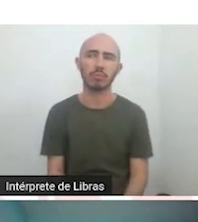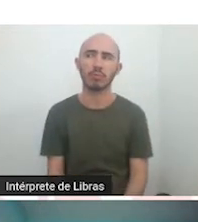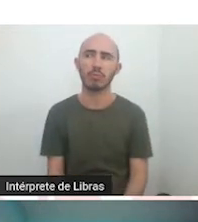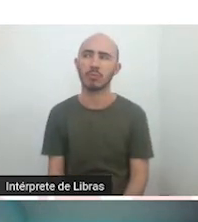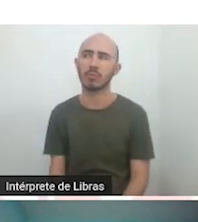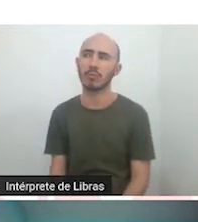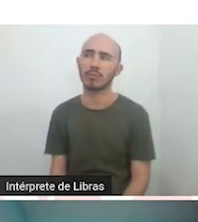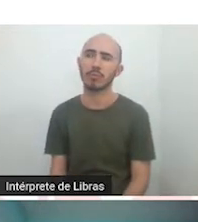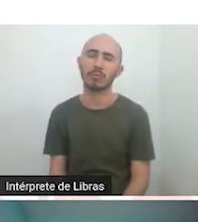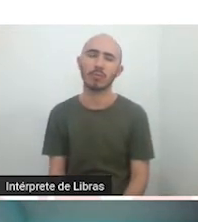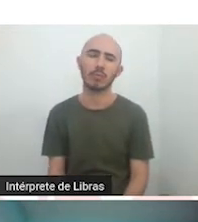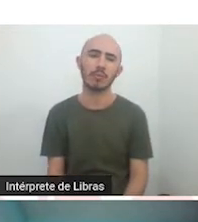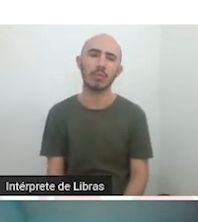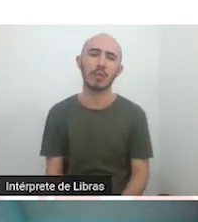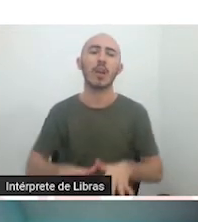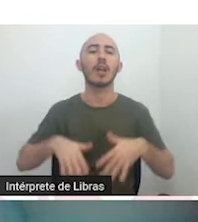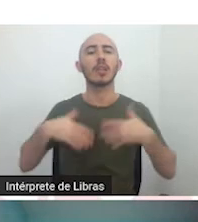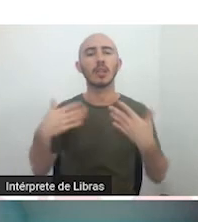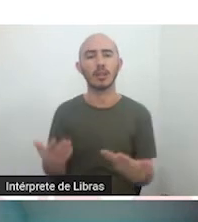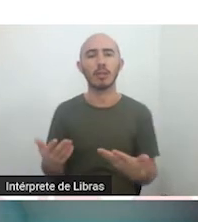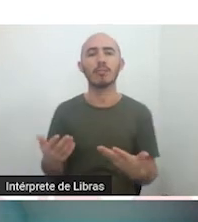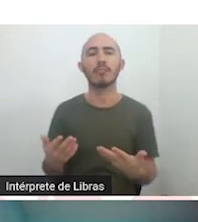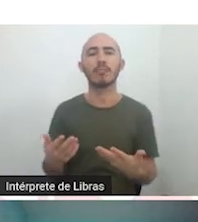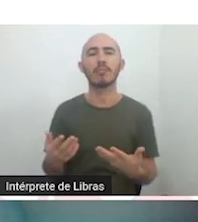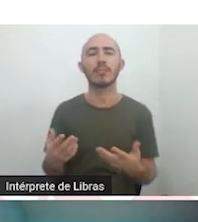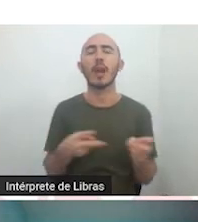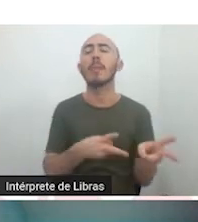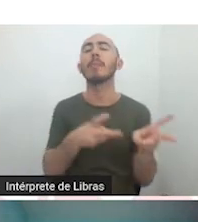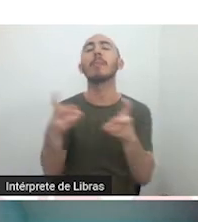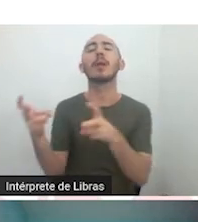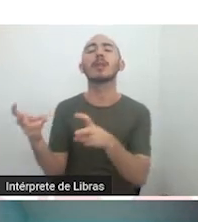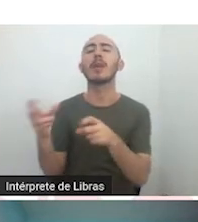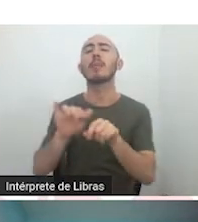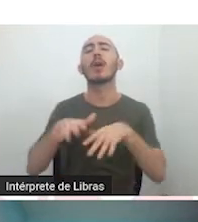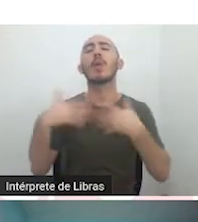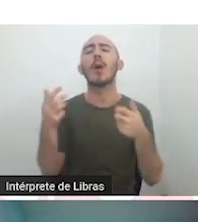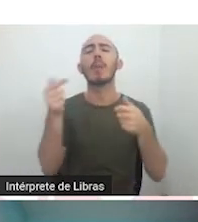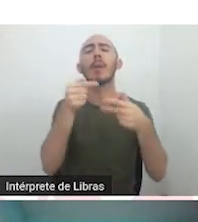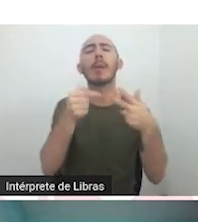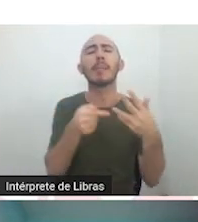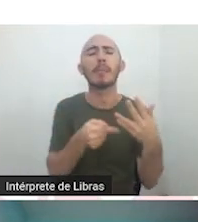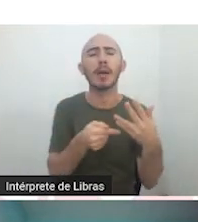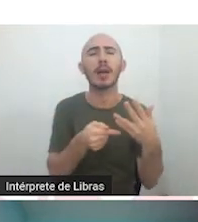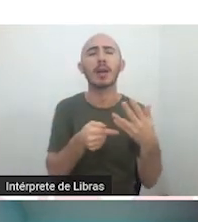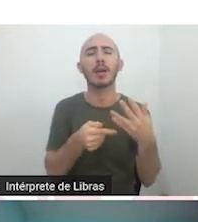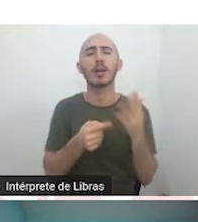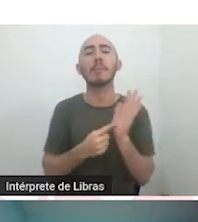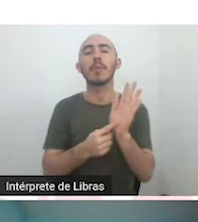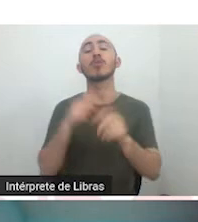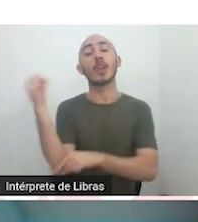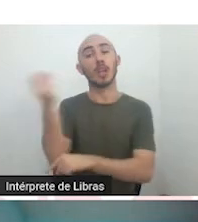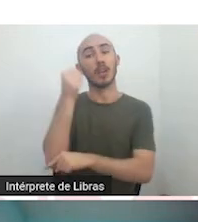Quais são os sinais de gravidade que a gente tem hoje como sinais de gravidade para o paciente com